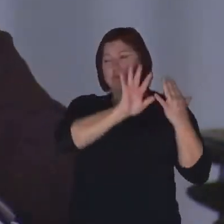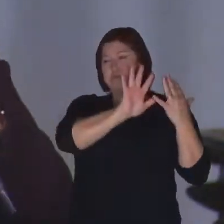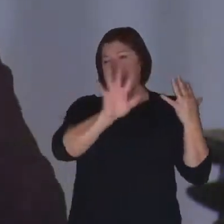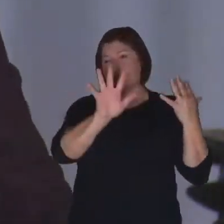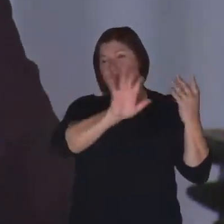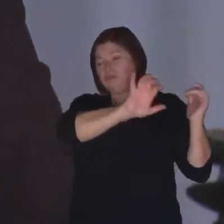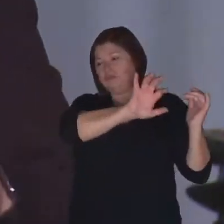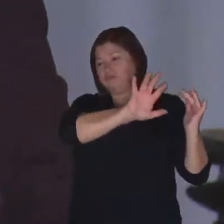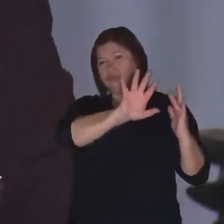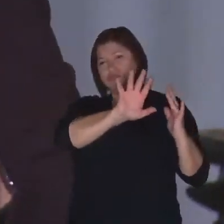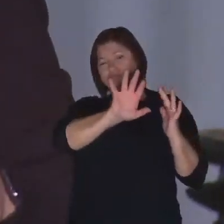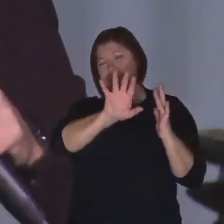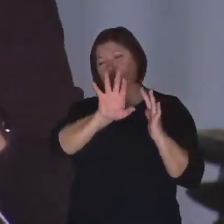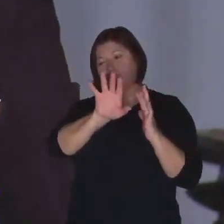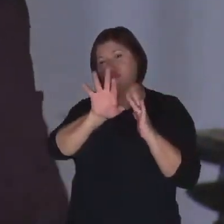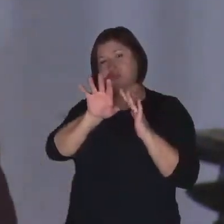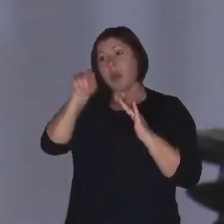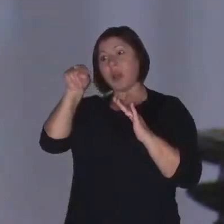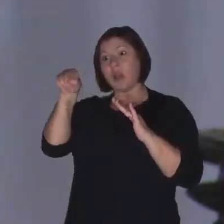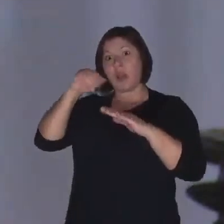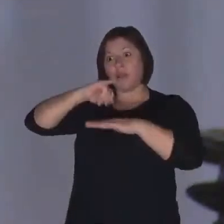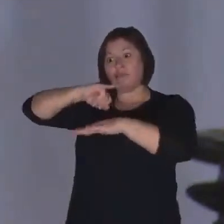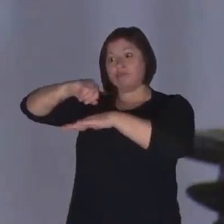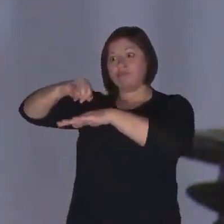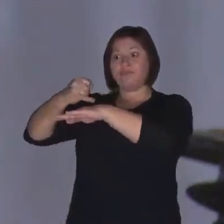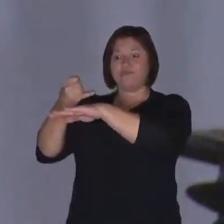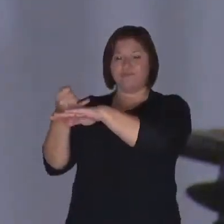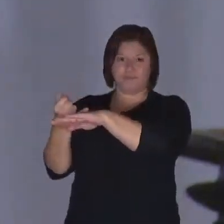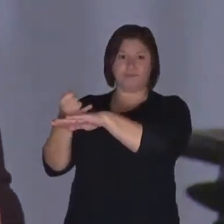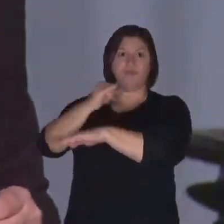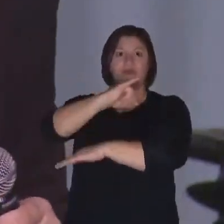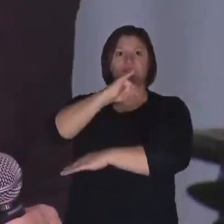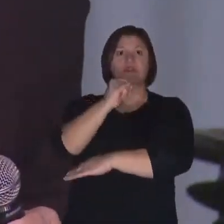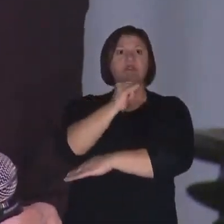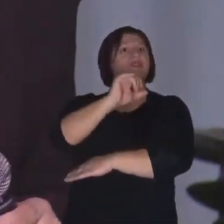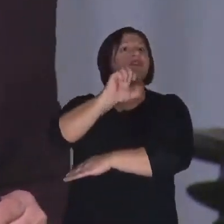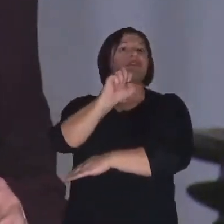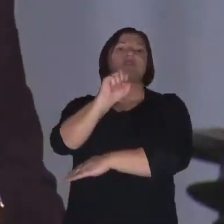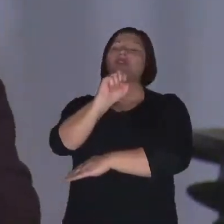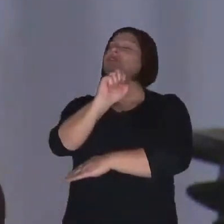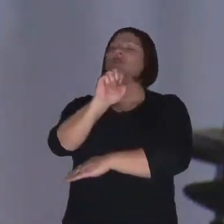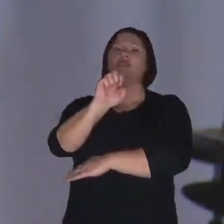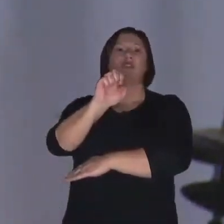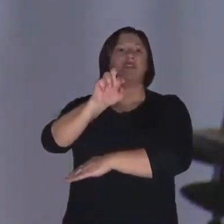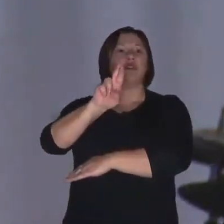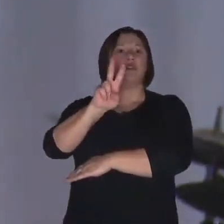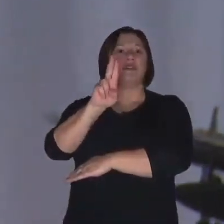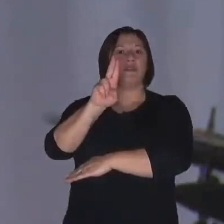Com o intuito, como expliquei também na semana passada, com o intuito de deportar o povo de